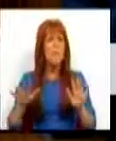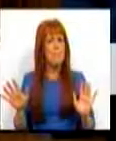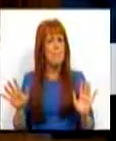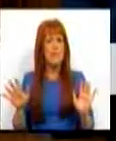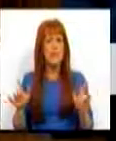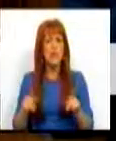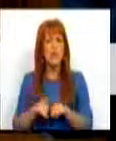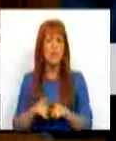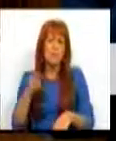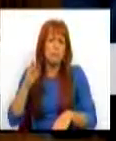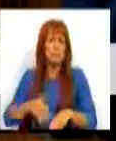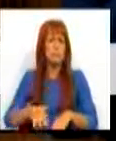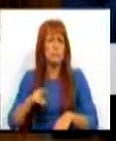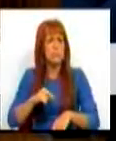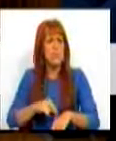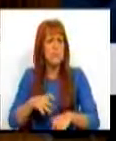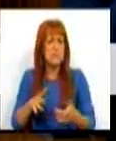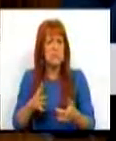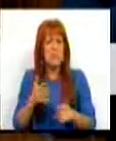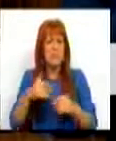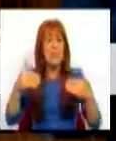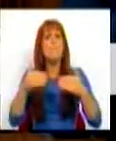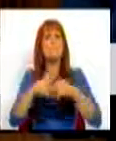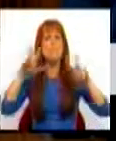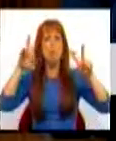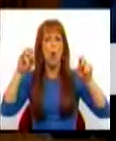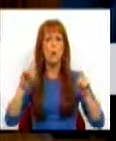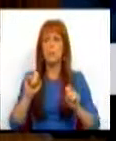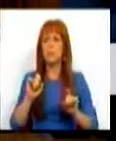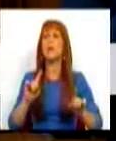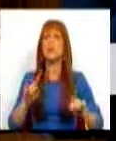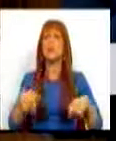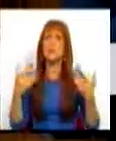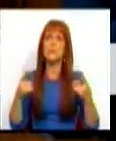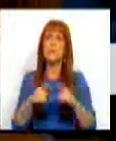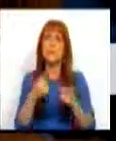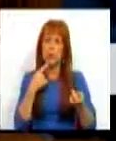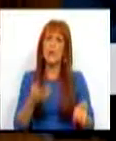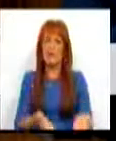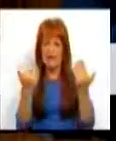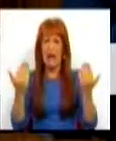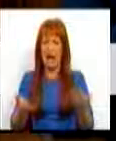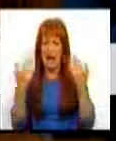ativo de um conjunto de acionistas em situação